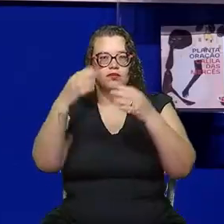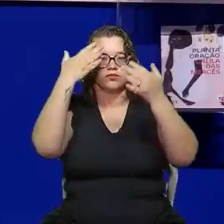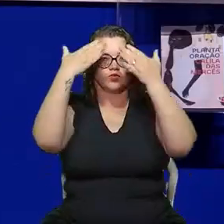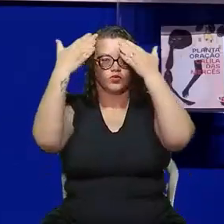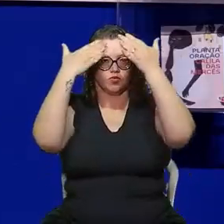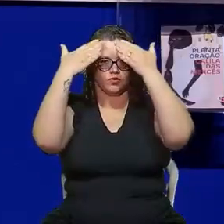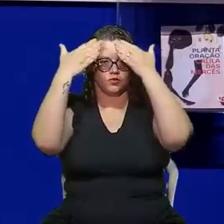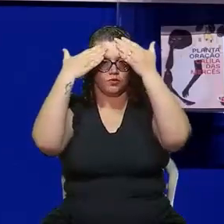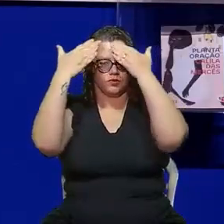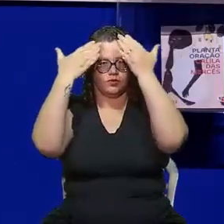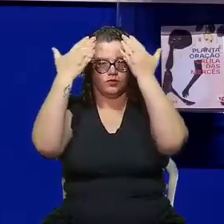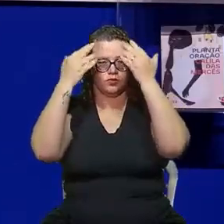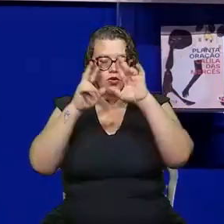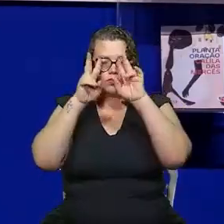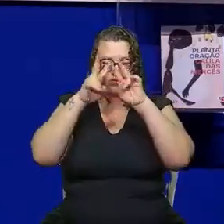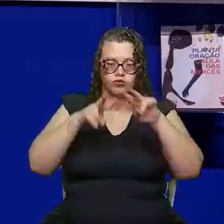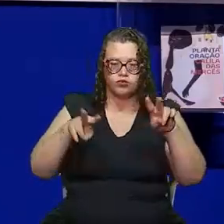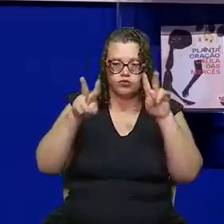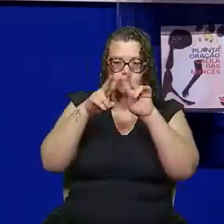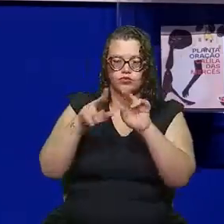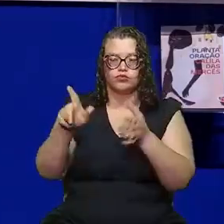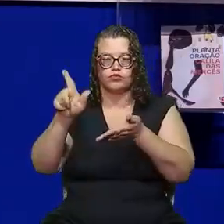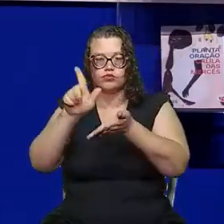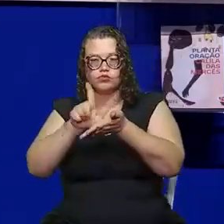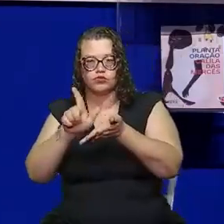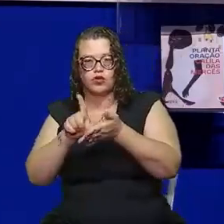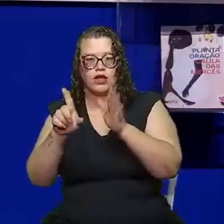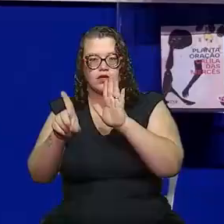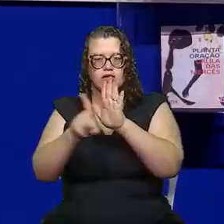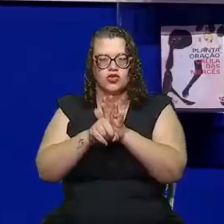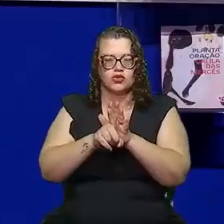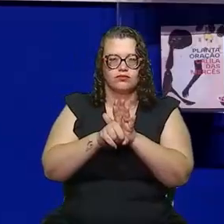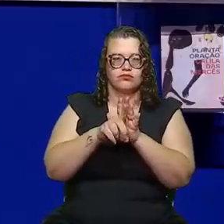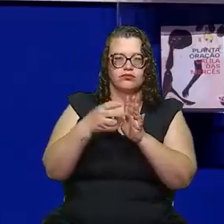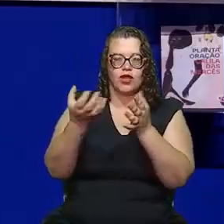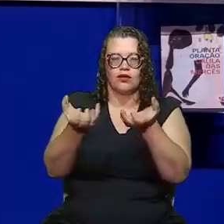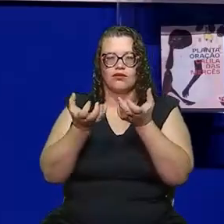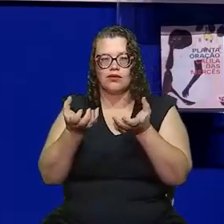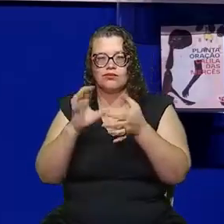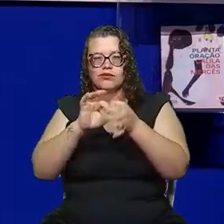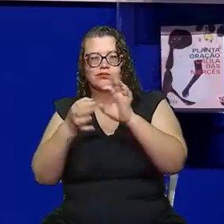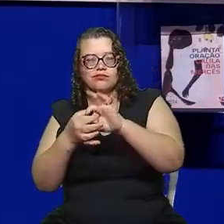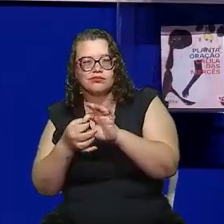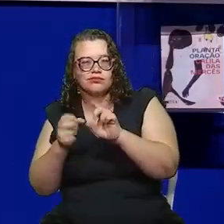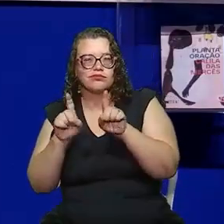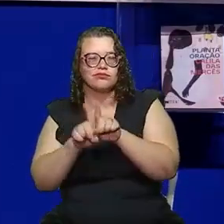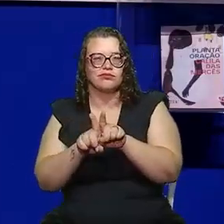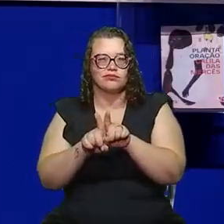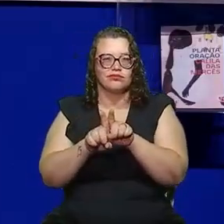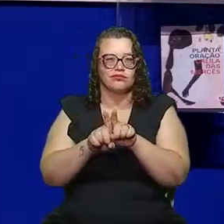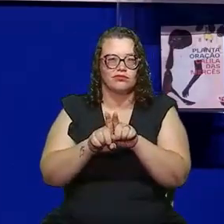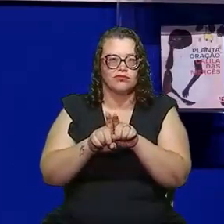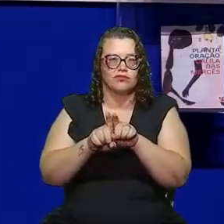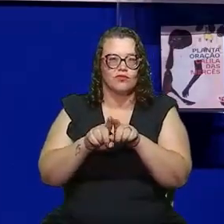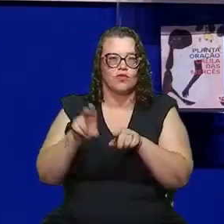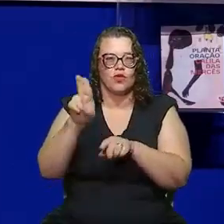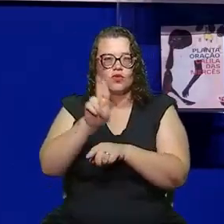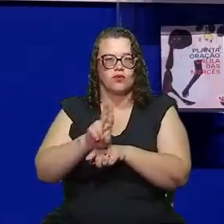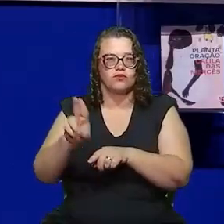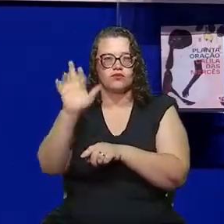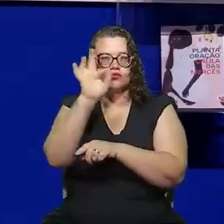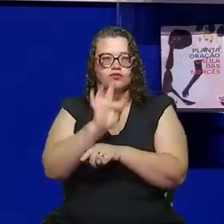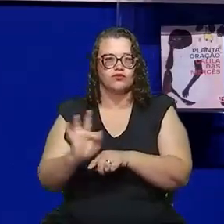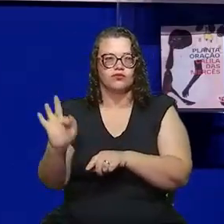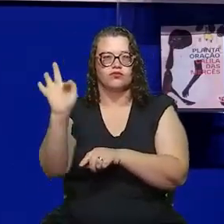psicologia, porque eu via que na literatura e no direito não ia conjugar o que eu estava querendo. Eu corri para a Universidade Federal Fluminense, que é um